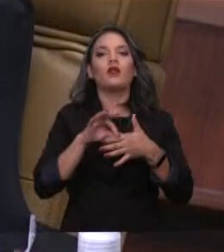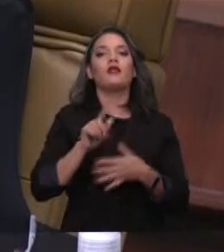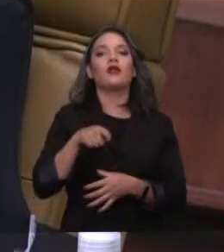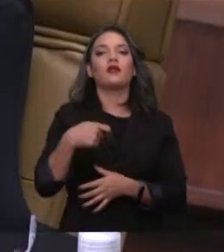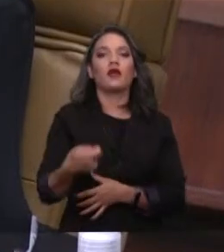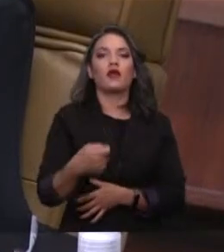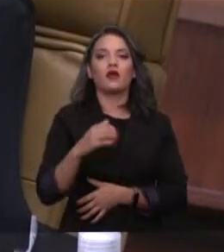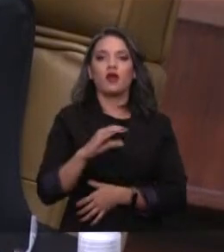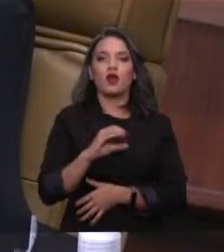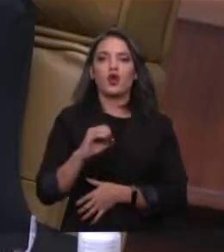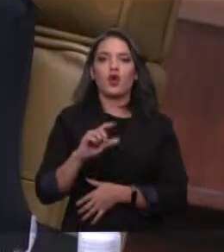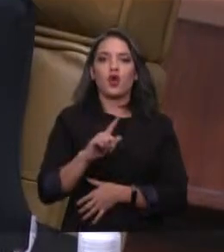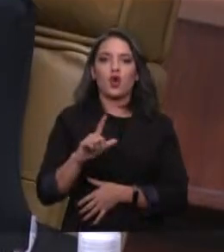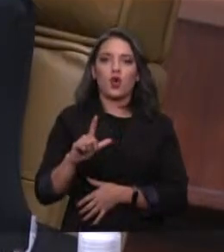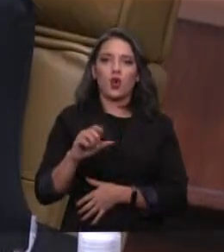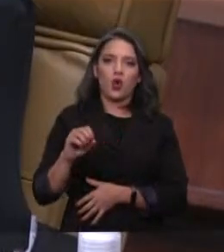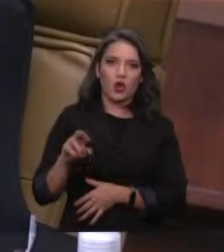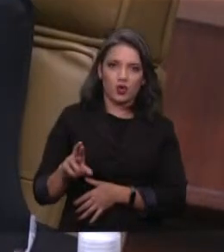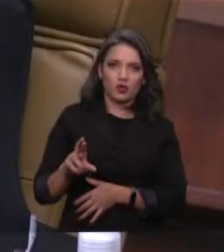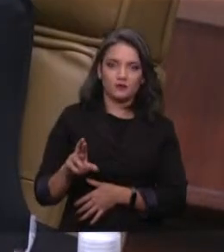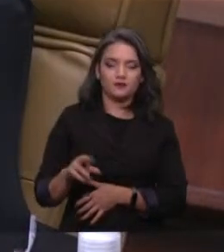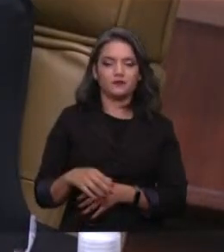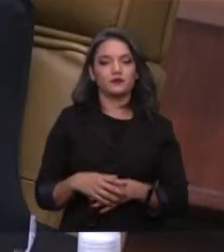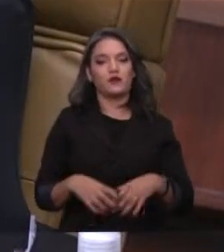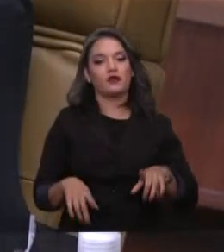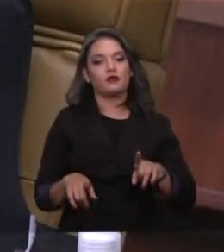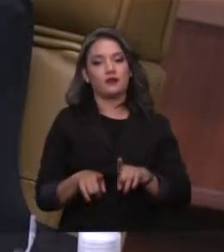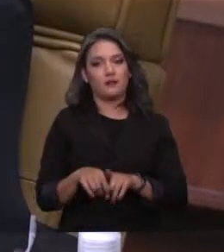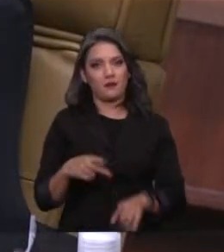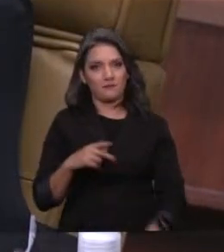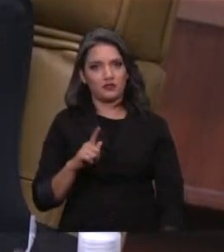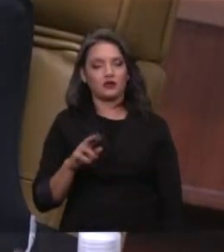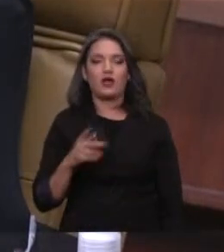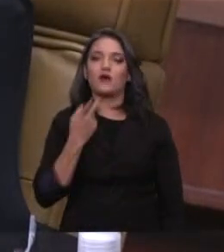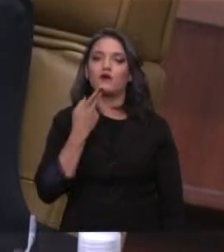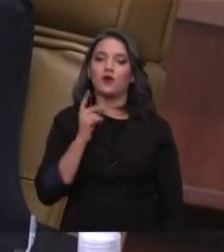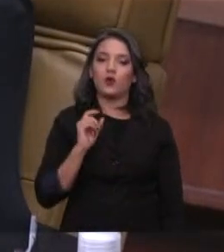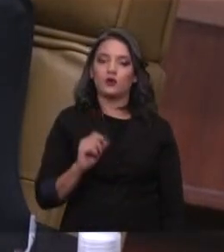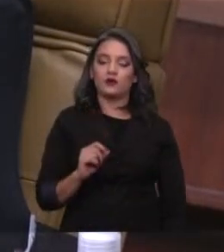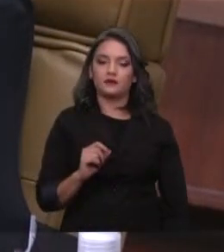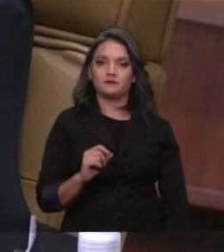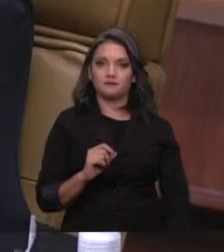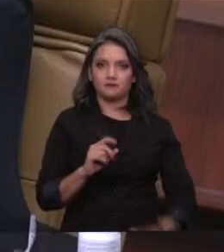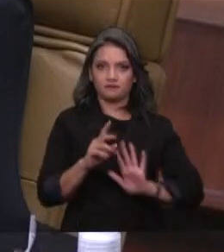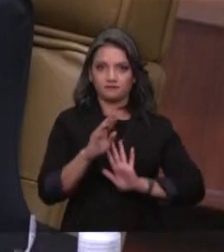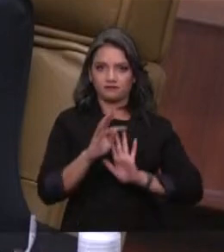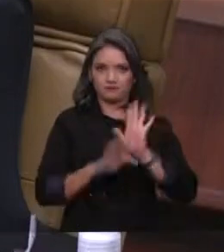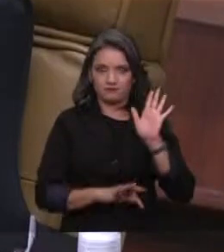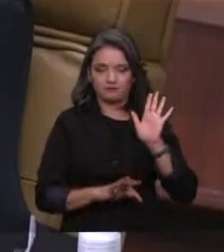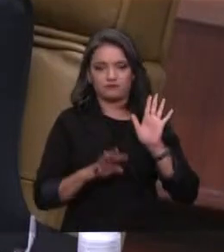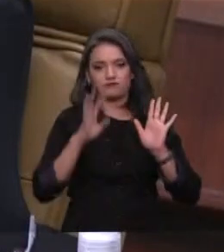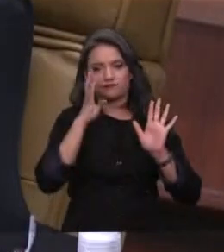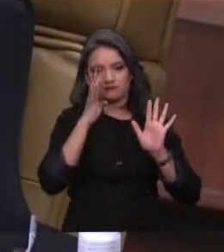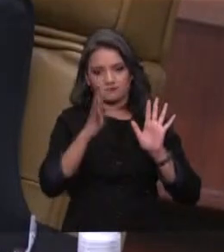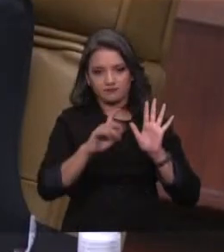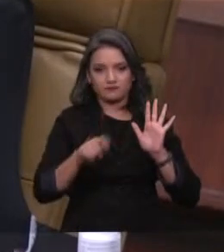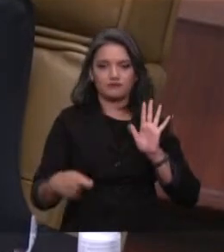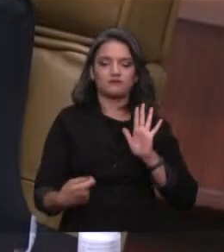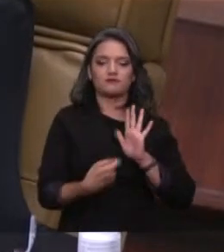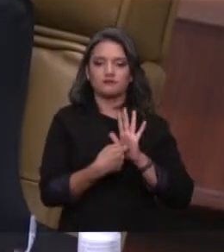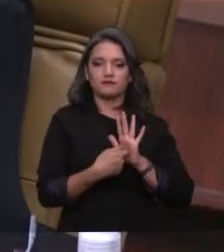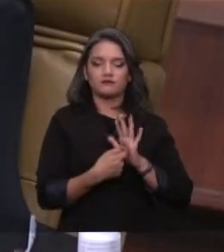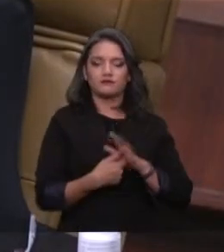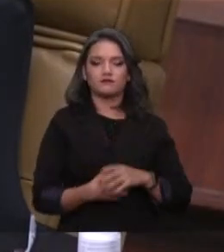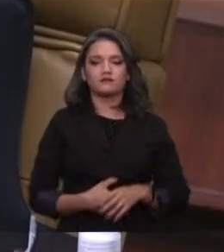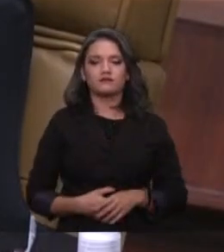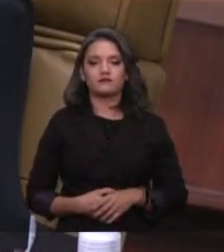Collor de Mello. Ela cita a PGR na acusação e na defesa da tese